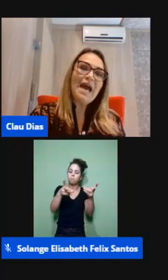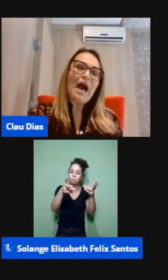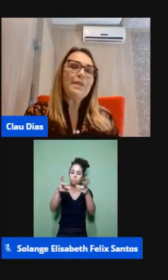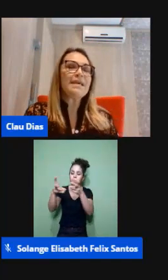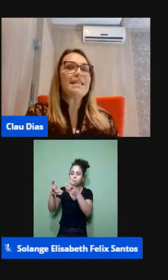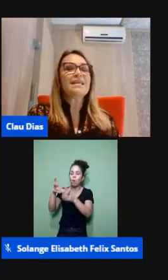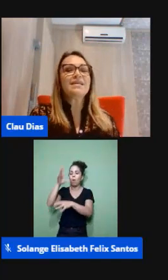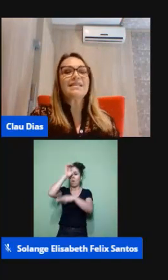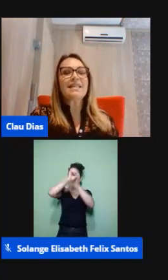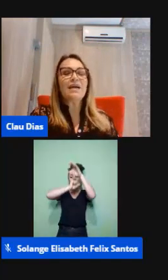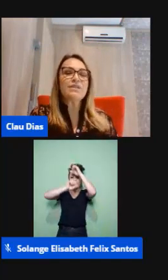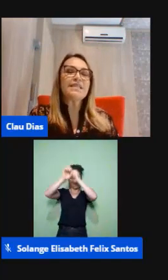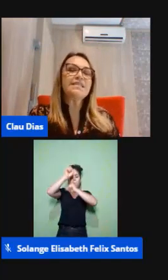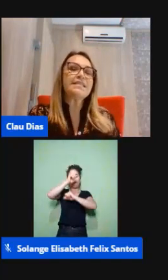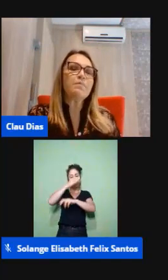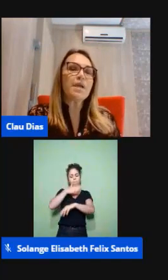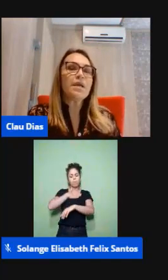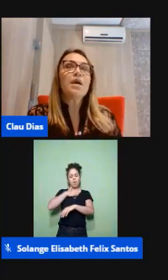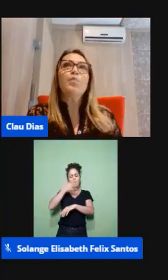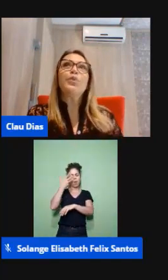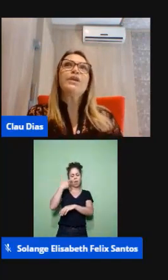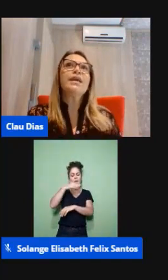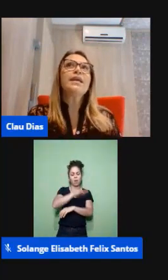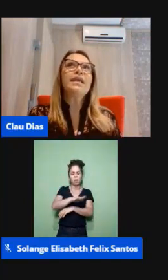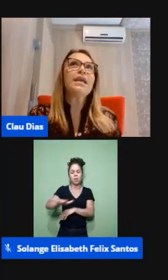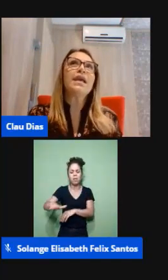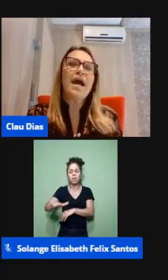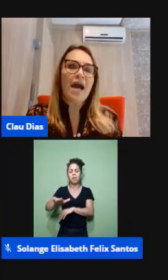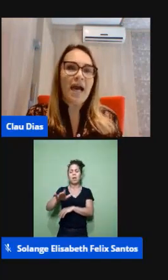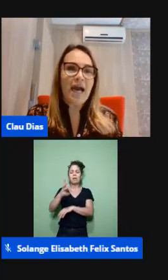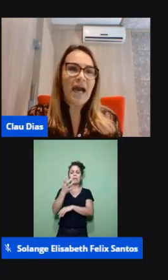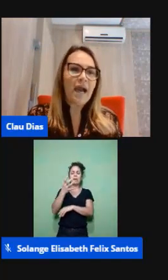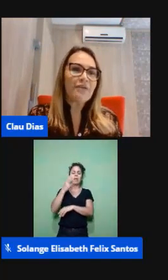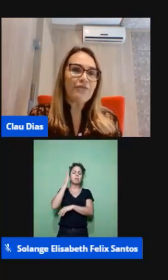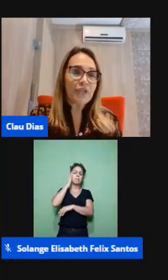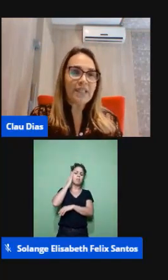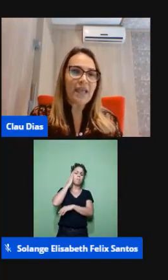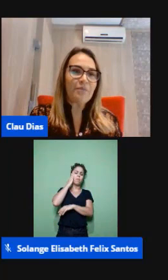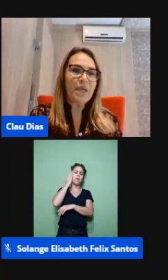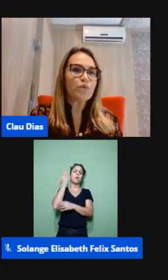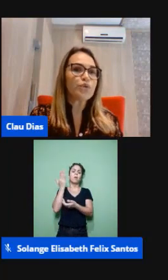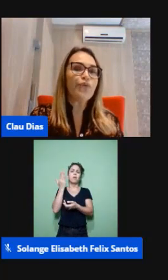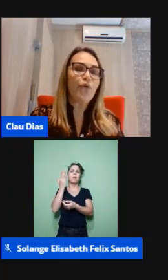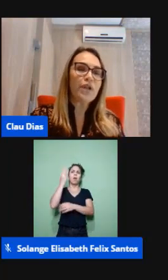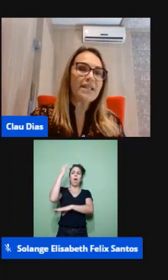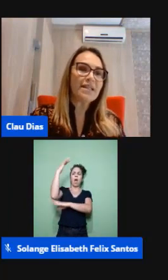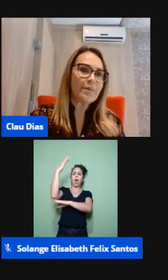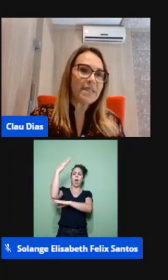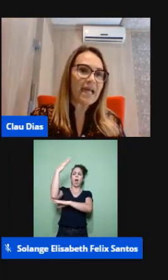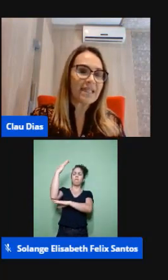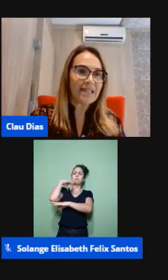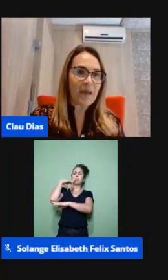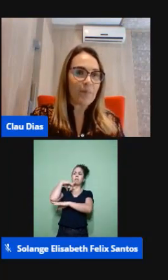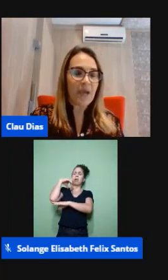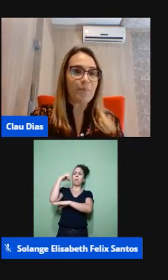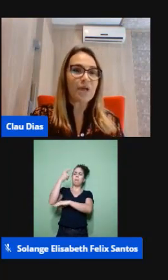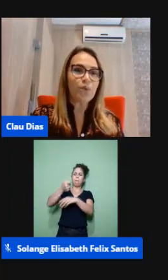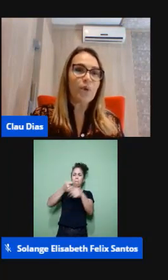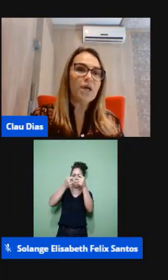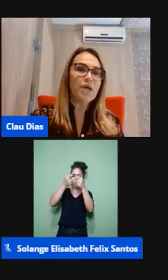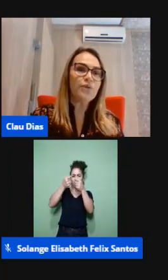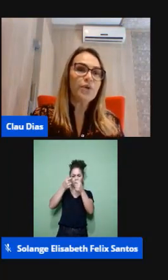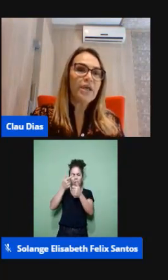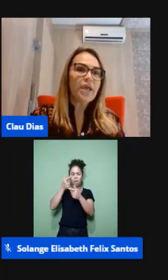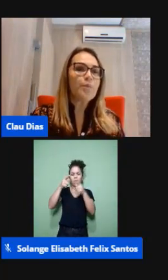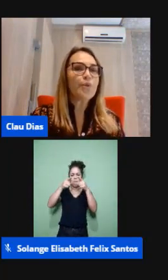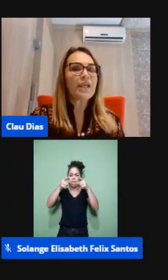então, se a minha criança ela gostaria de saber por que a árvore tem menos folha em determinada época